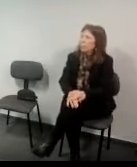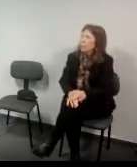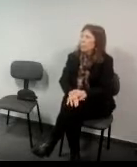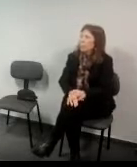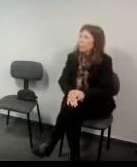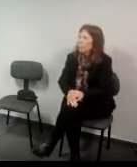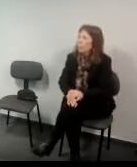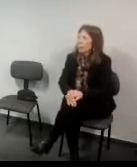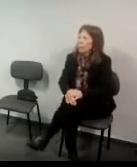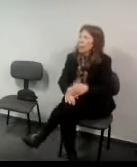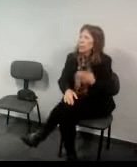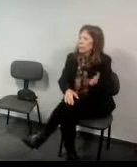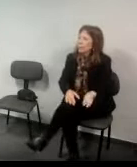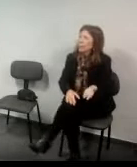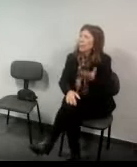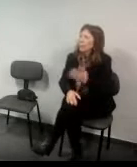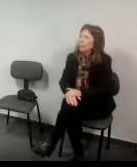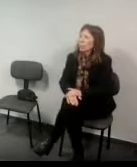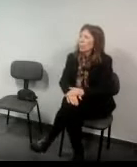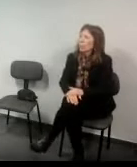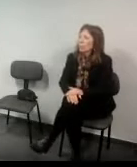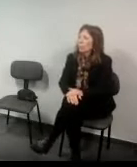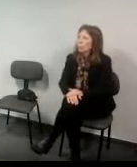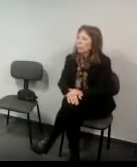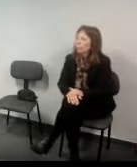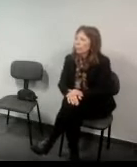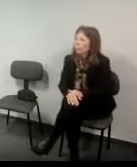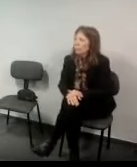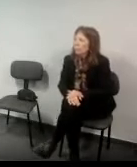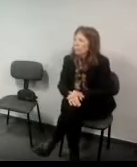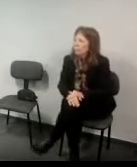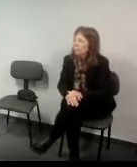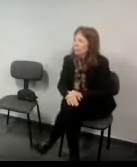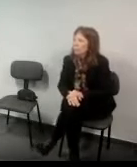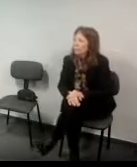Encerrar com H e perpendicular.